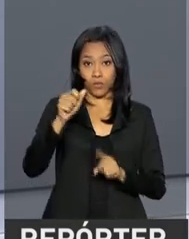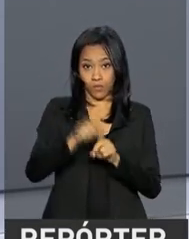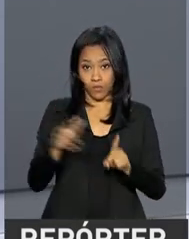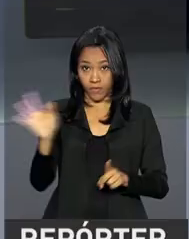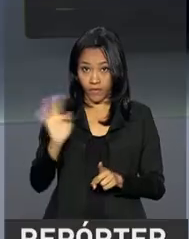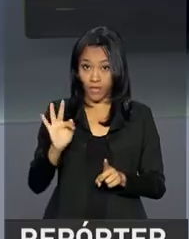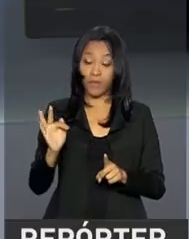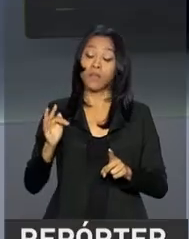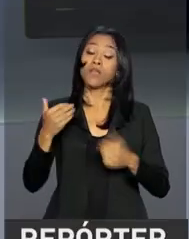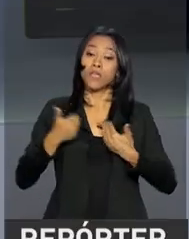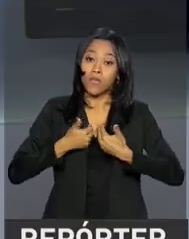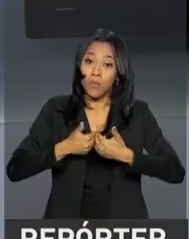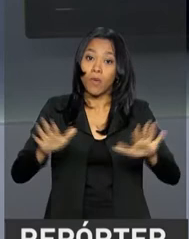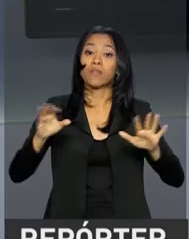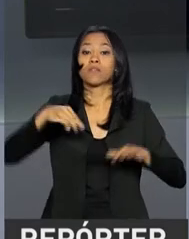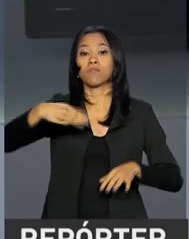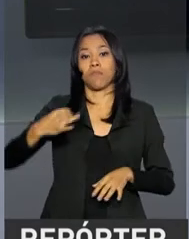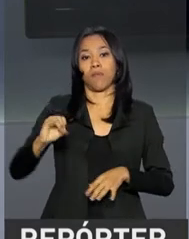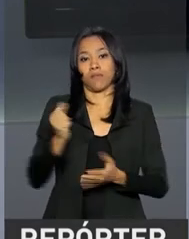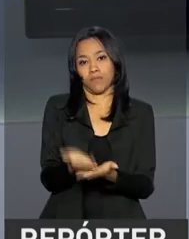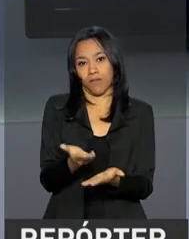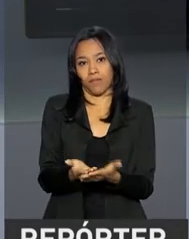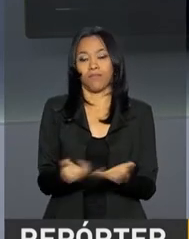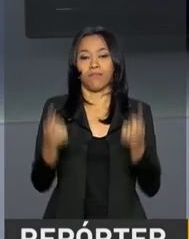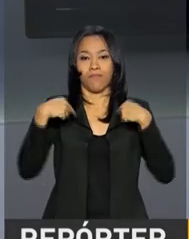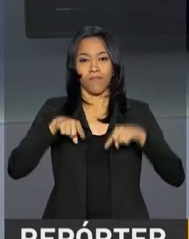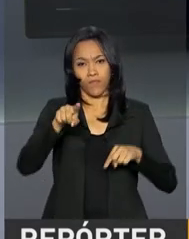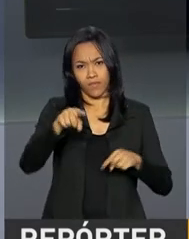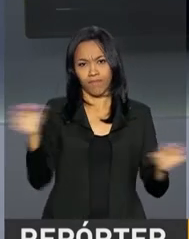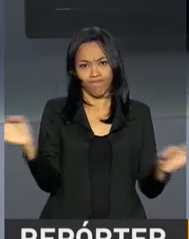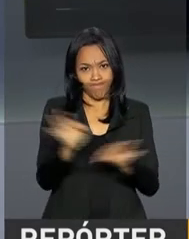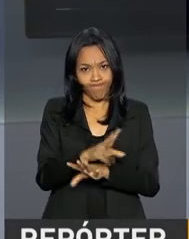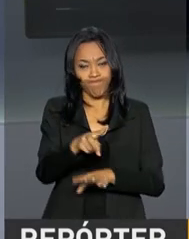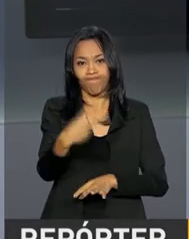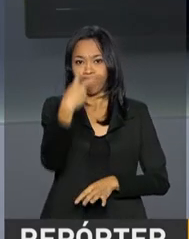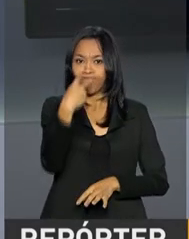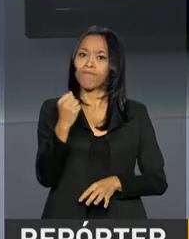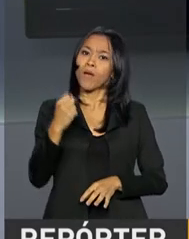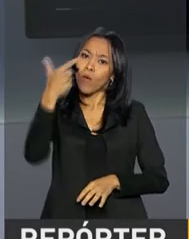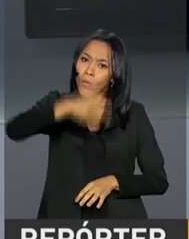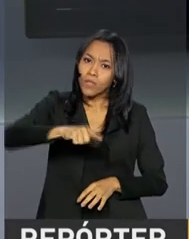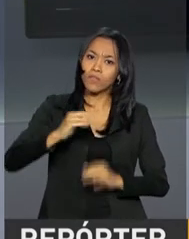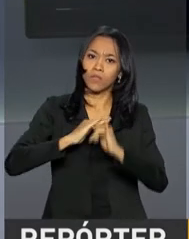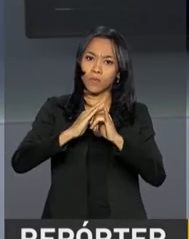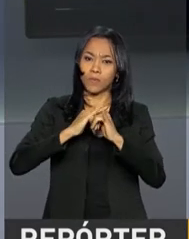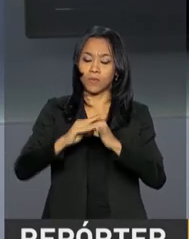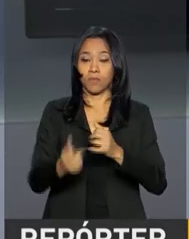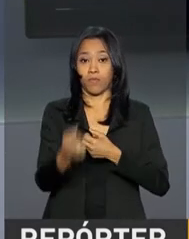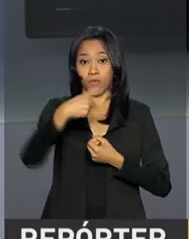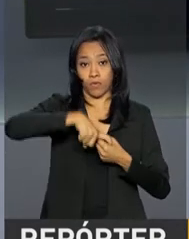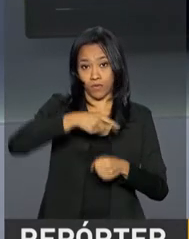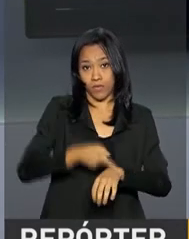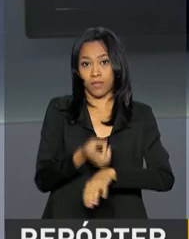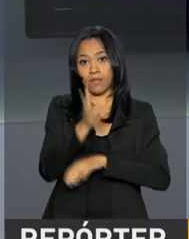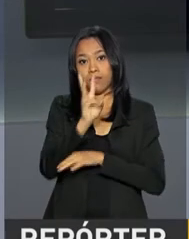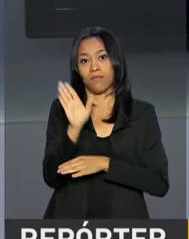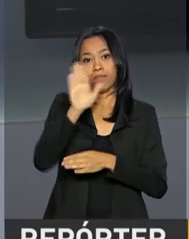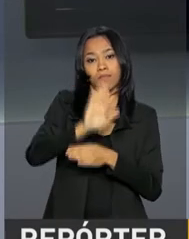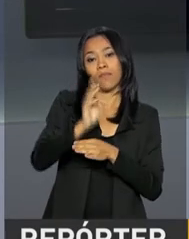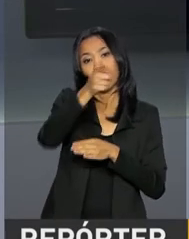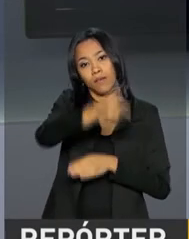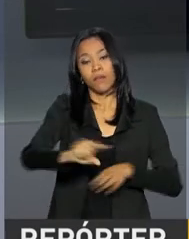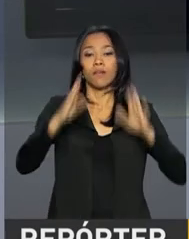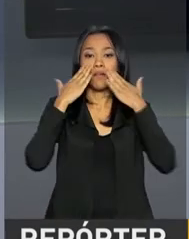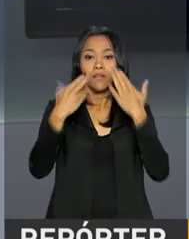março nós ficamos por aqui você pode rever as reportagens no youtube voltamos às três da tarde na próxima edição do